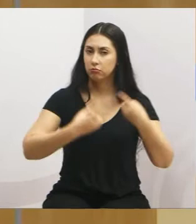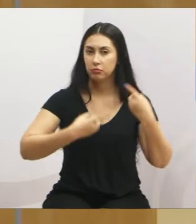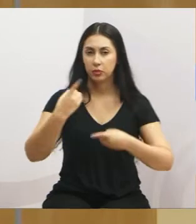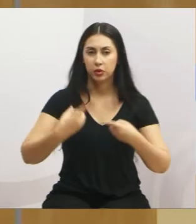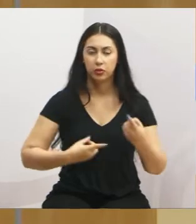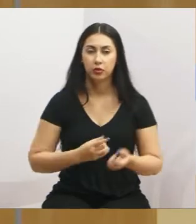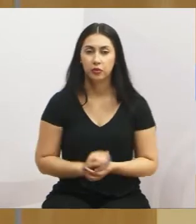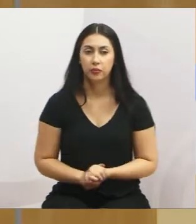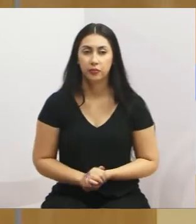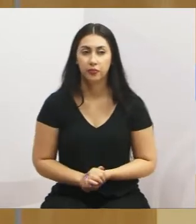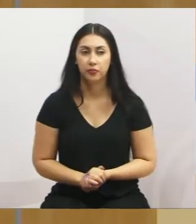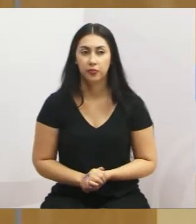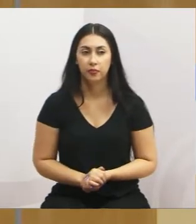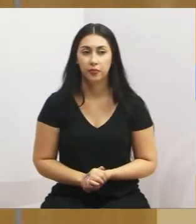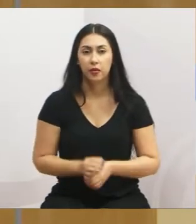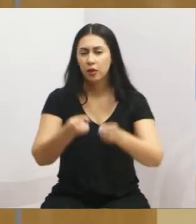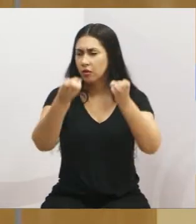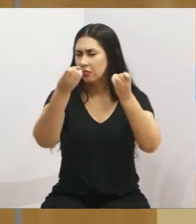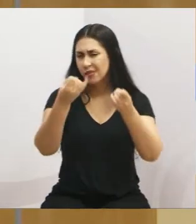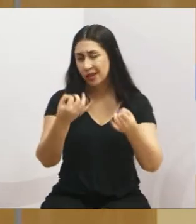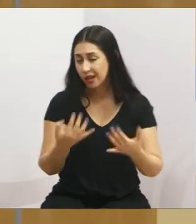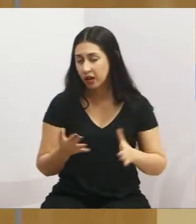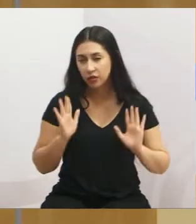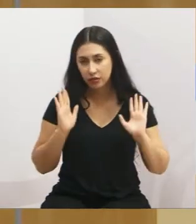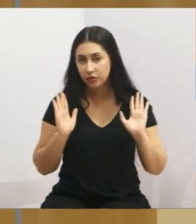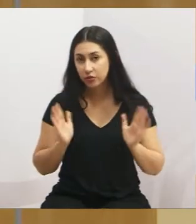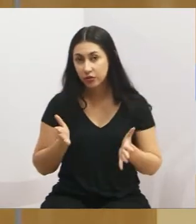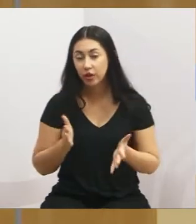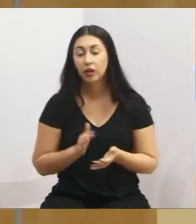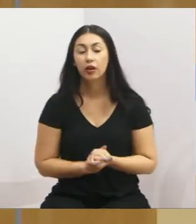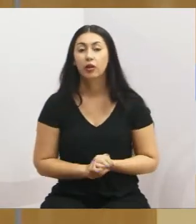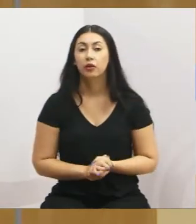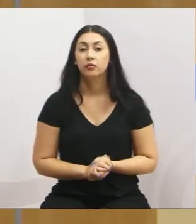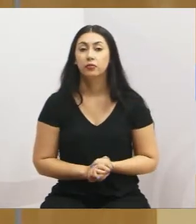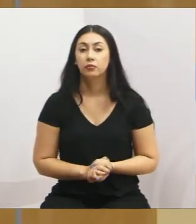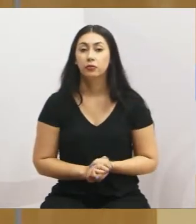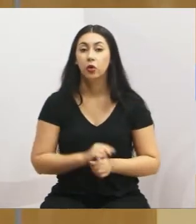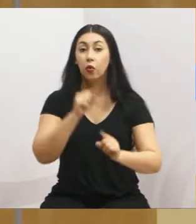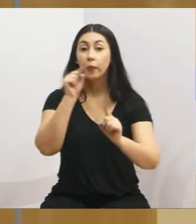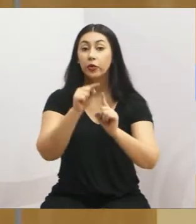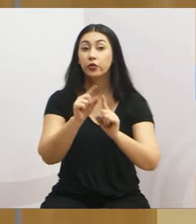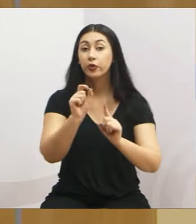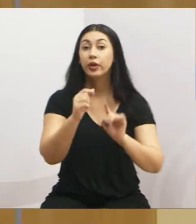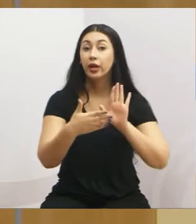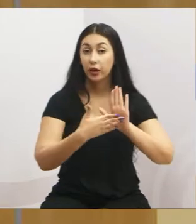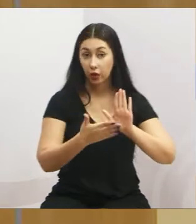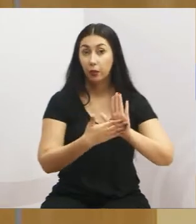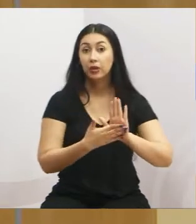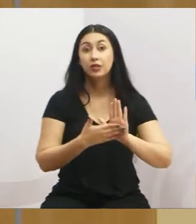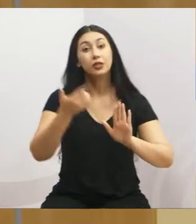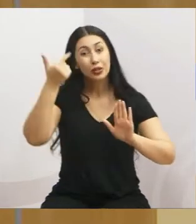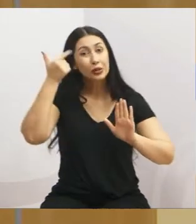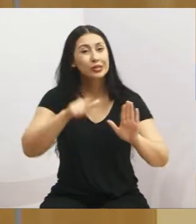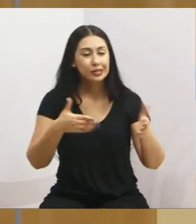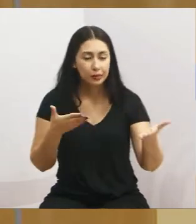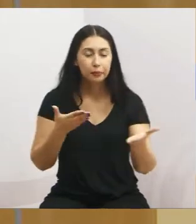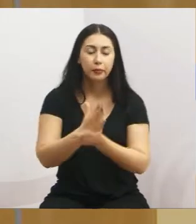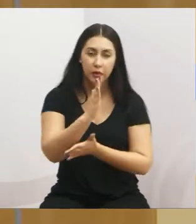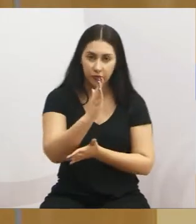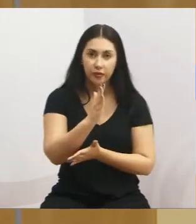urbana. Justificado esses termos, a fim de que a proposta possa alcançar plenamente os seus